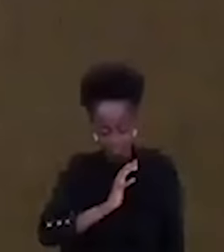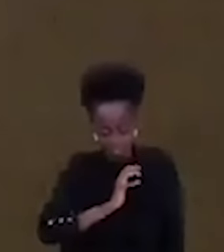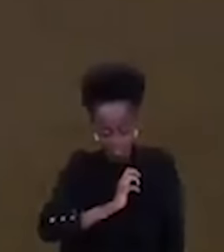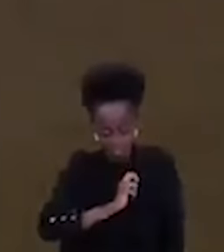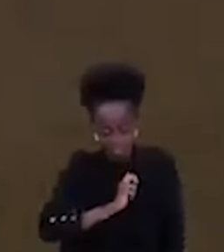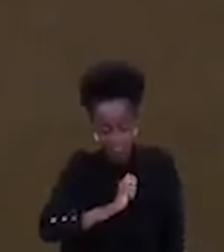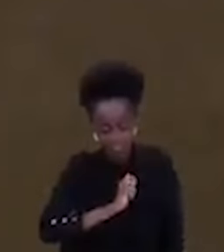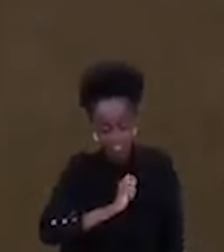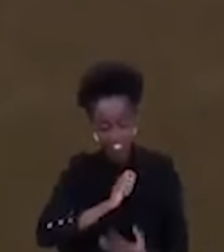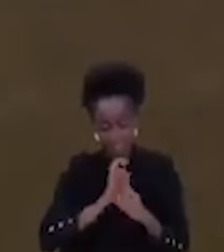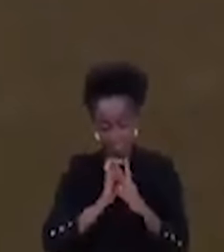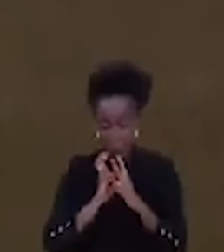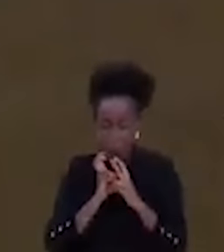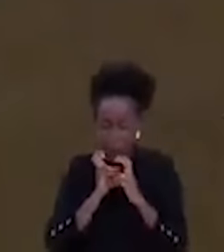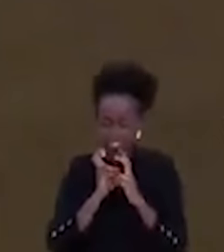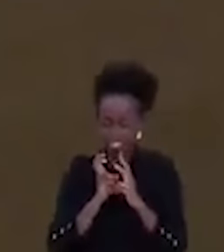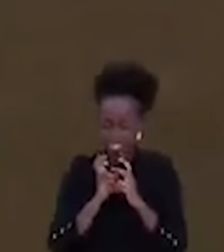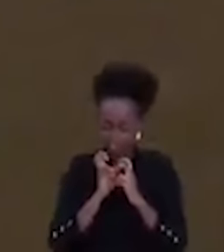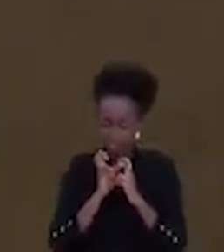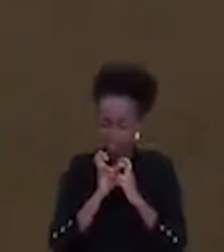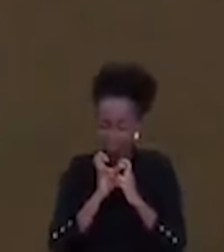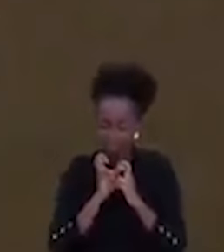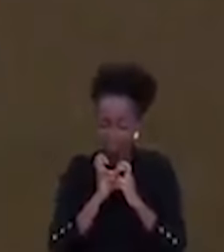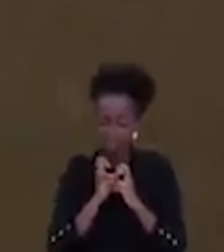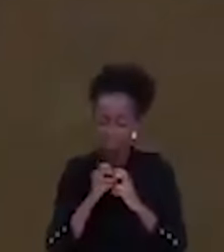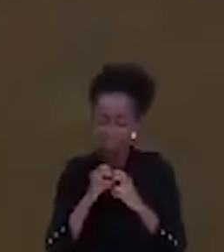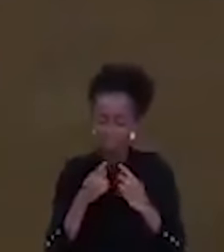Finalmente. Finalmente. Conhecer.